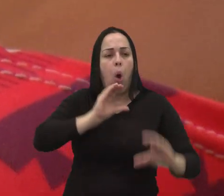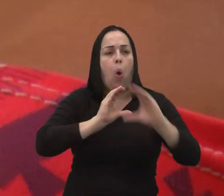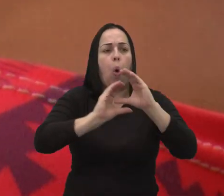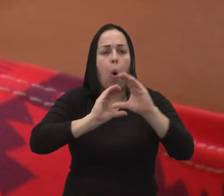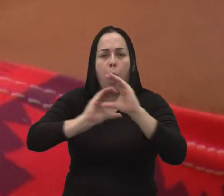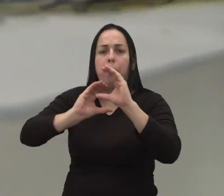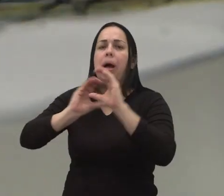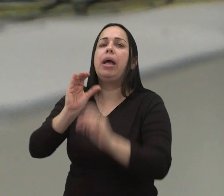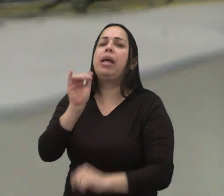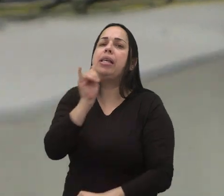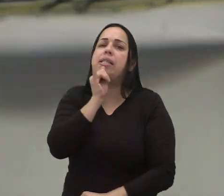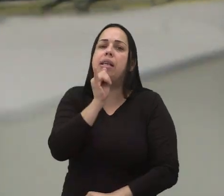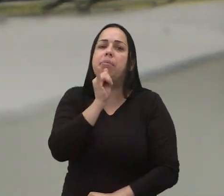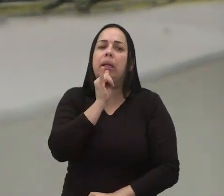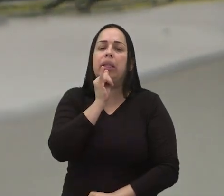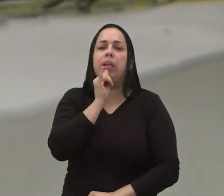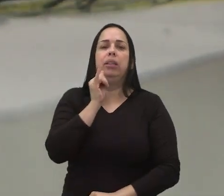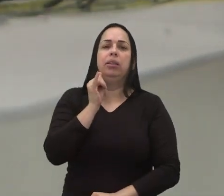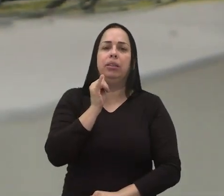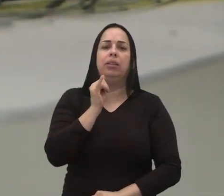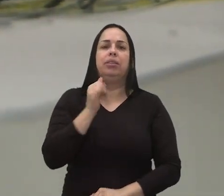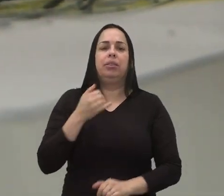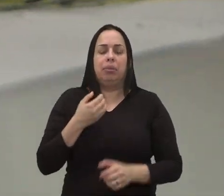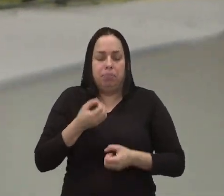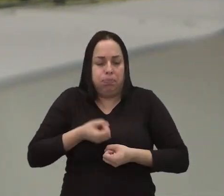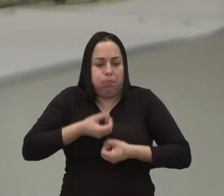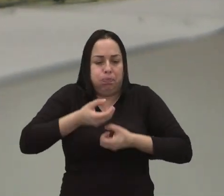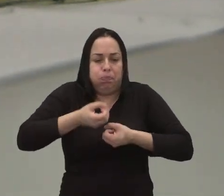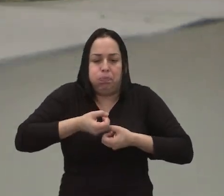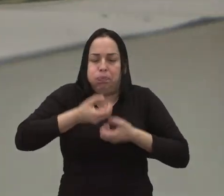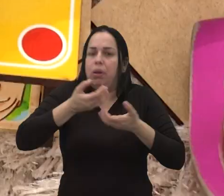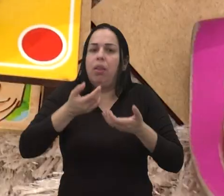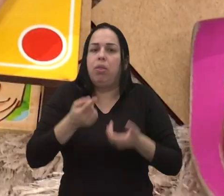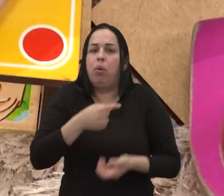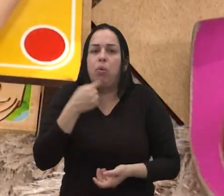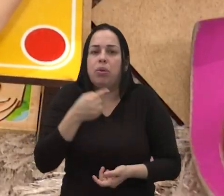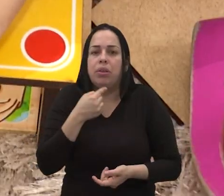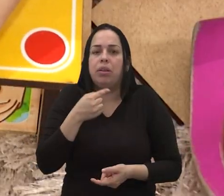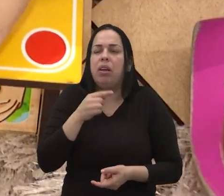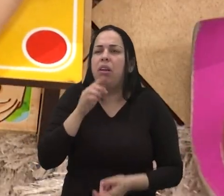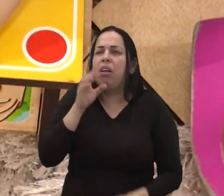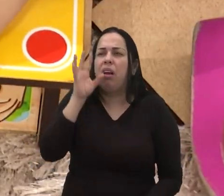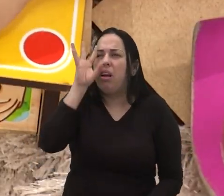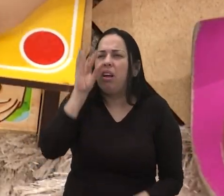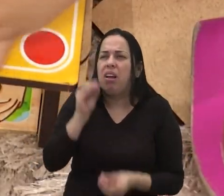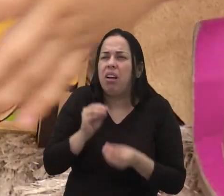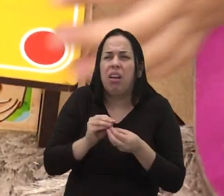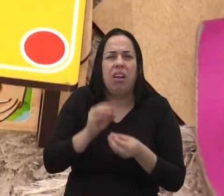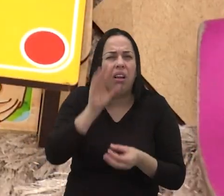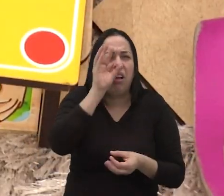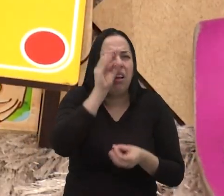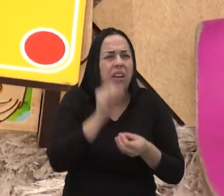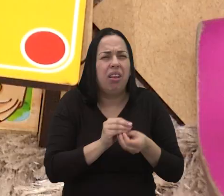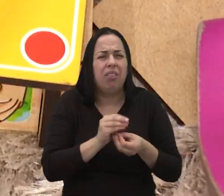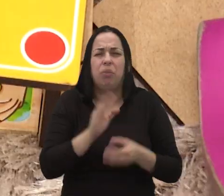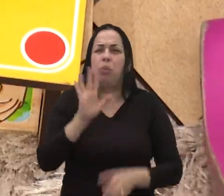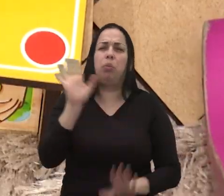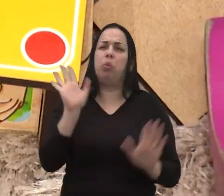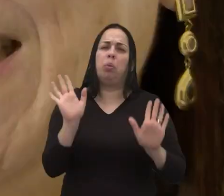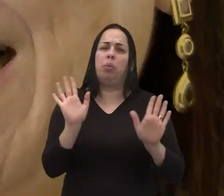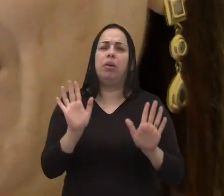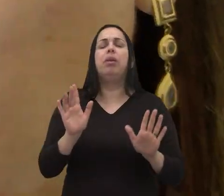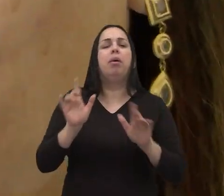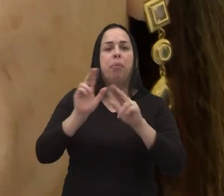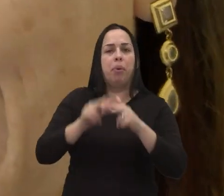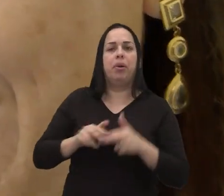comunicação da criança, como, por exemplo, a dificuldade de se expressar e até mesmo de entender certos gestos e